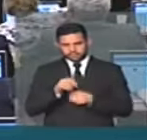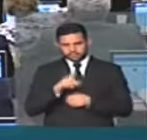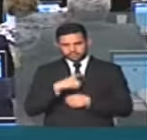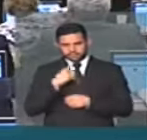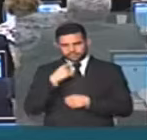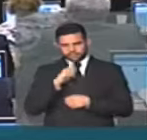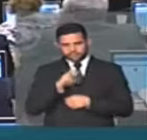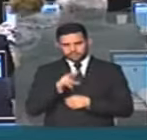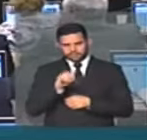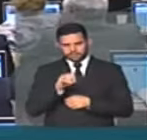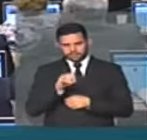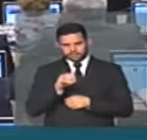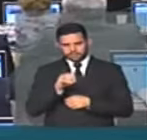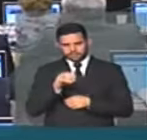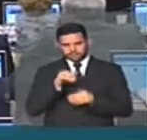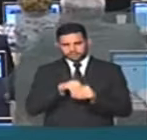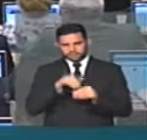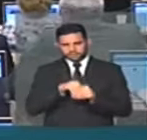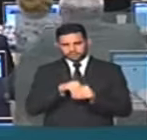Everton Rocha.